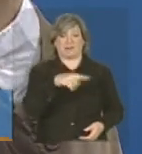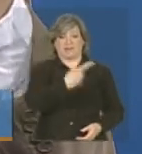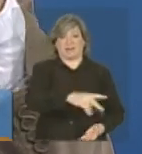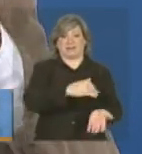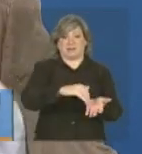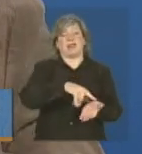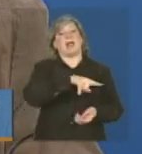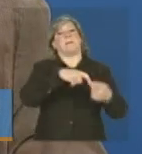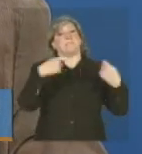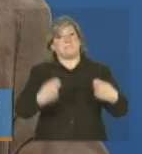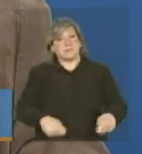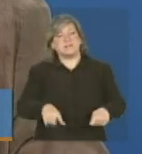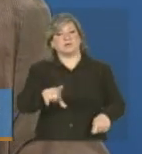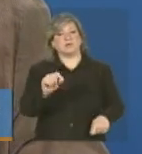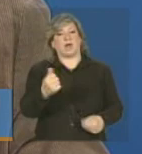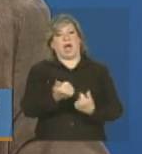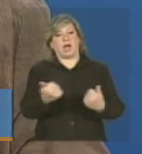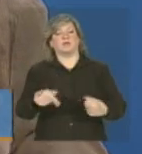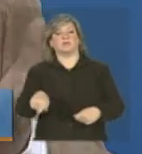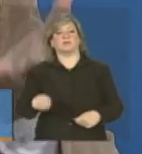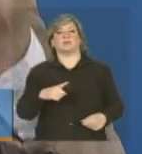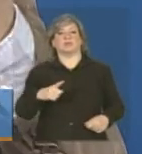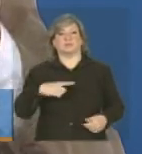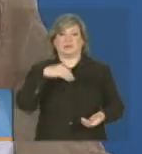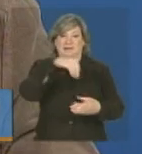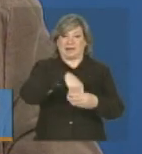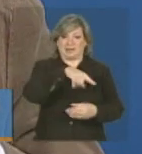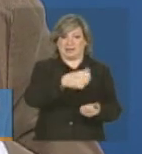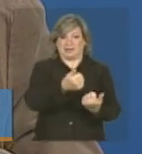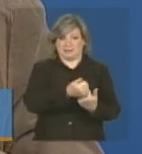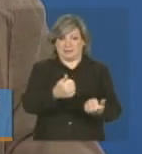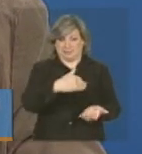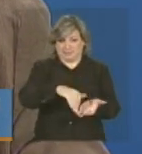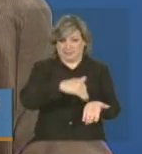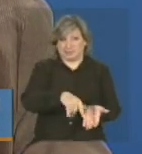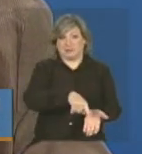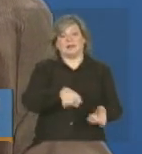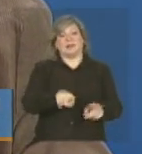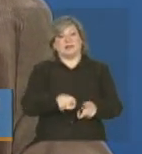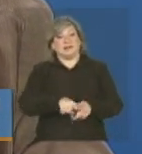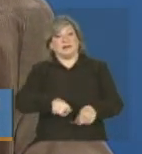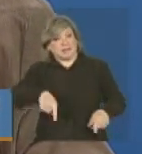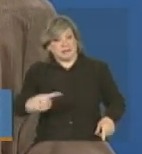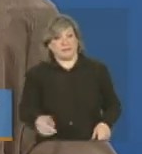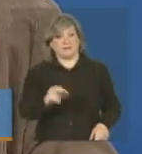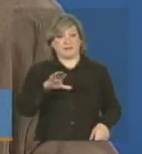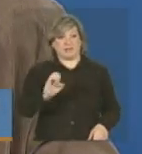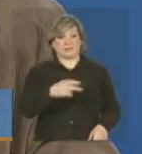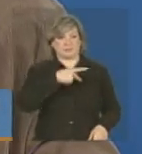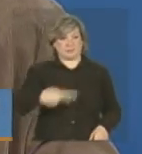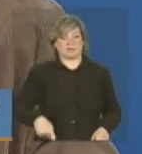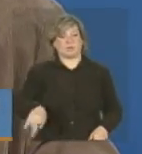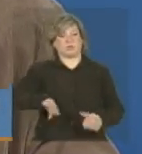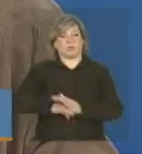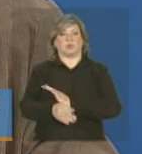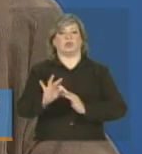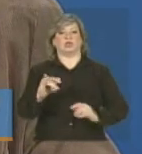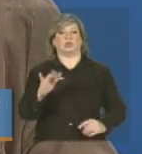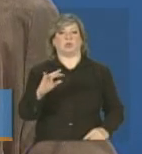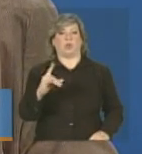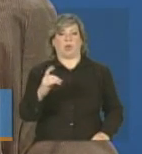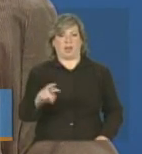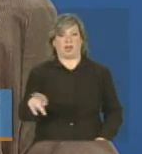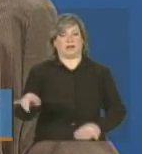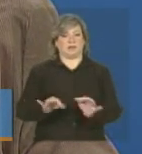automaticamente ele deverá indicar um adjunto na secretaria, e automaticamente o vice-presidente do conselho passa a ser o administrador titular